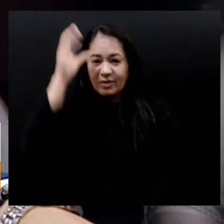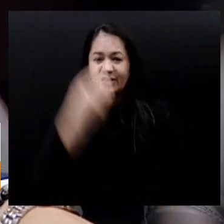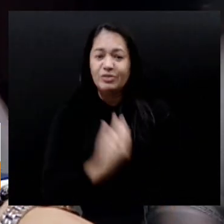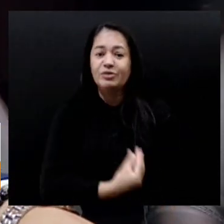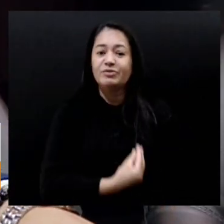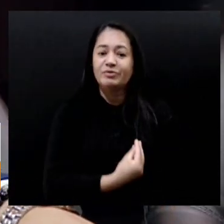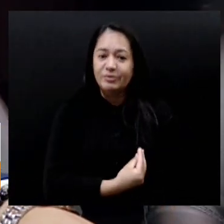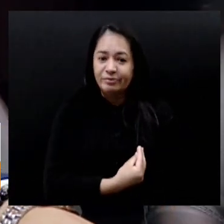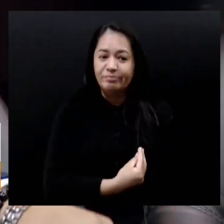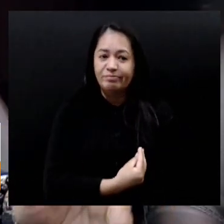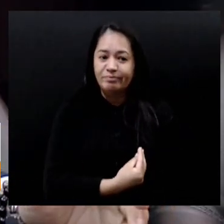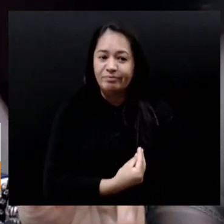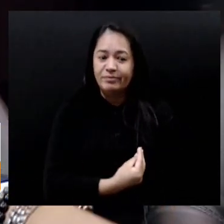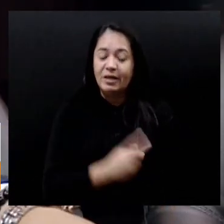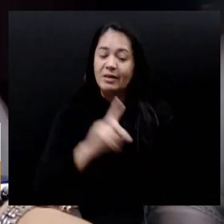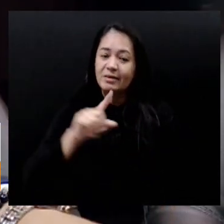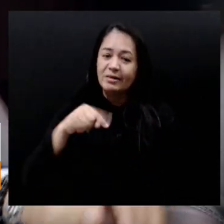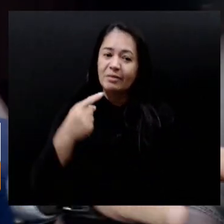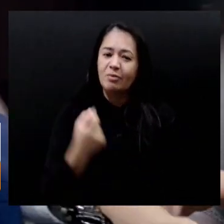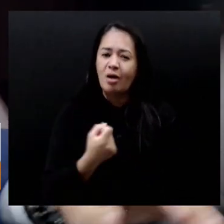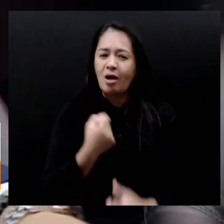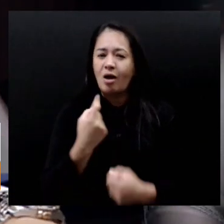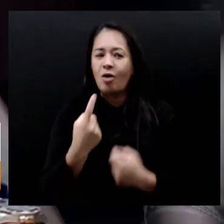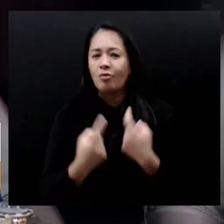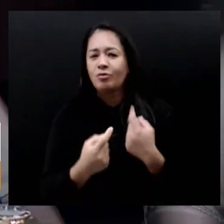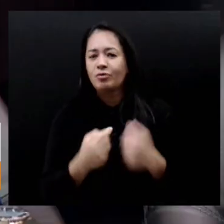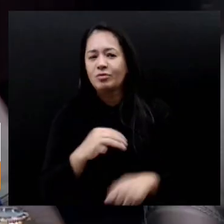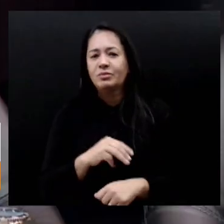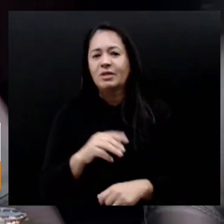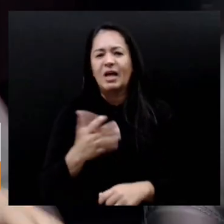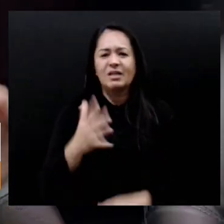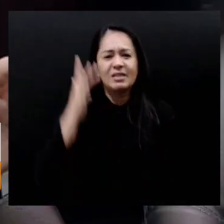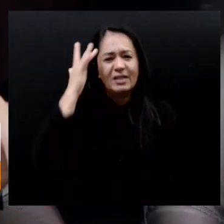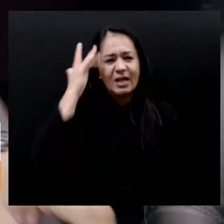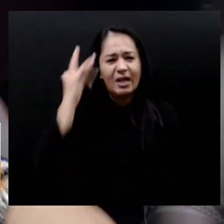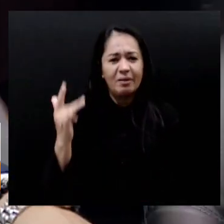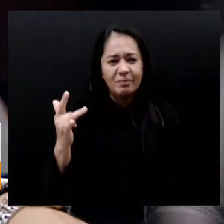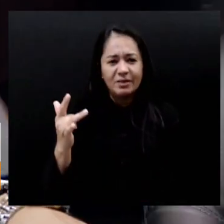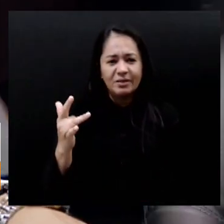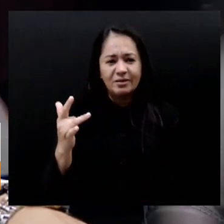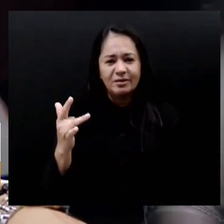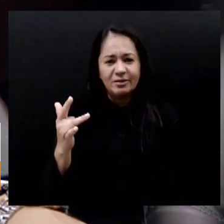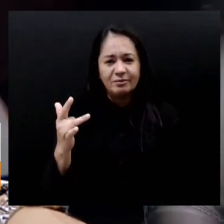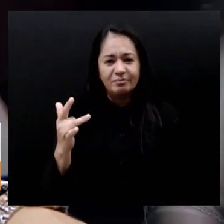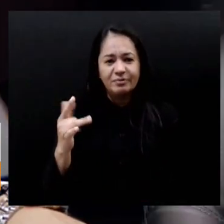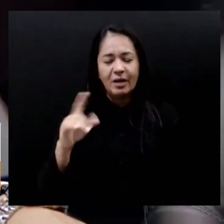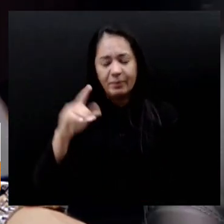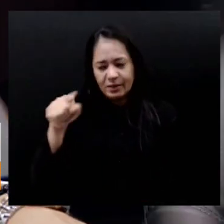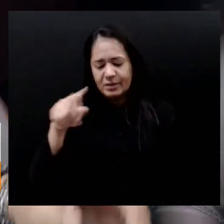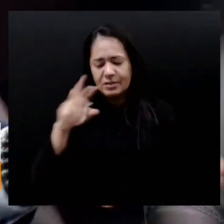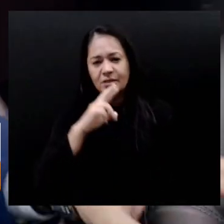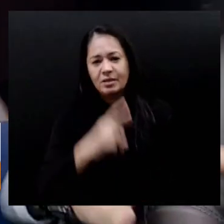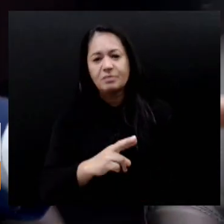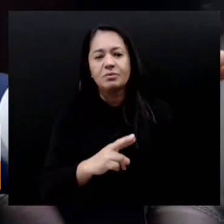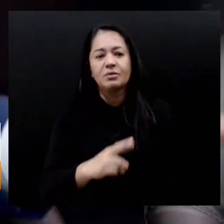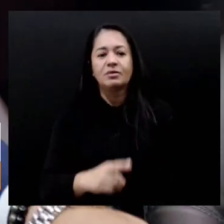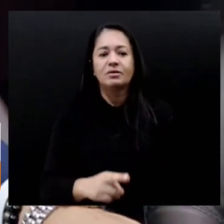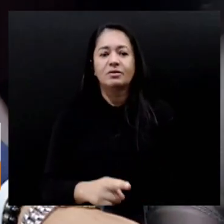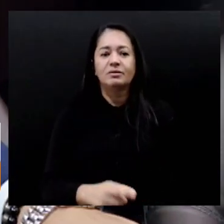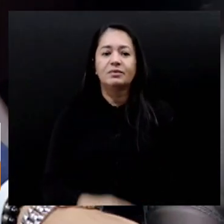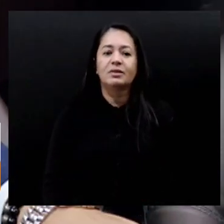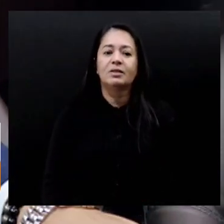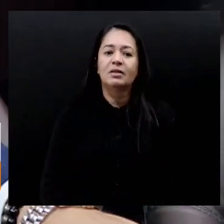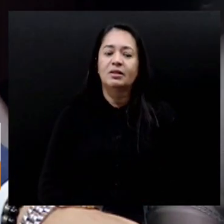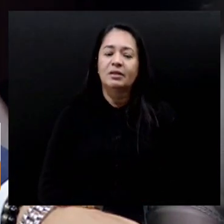e depois de alguns minutos, às vezes até o dia seguinte, eu falo sleep on it, né? Dorme nisso, amanhã você responde, vale muito a pena. Só para concluir,